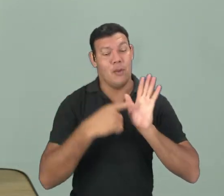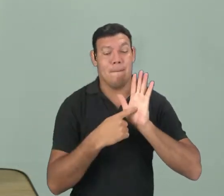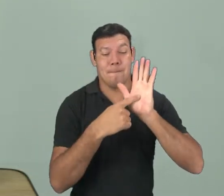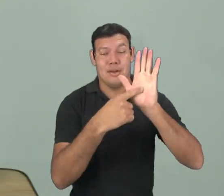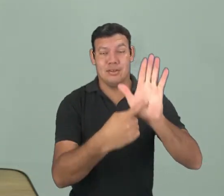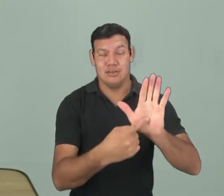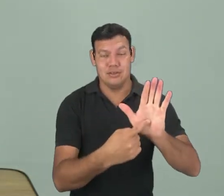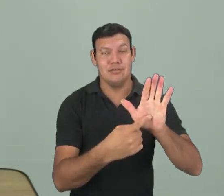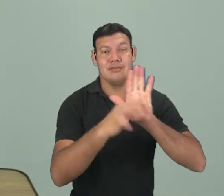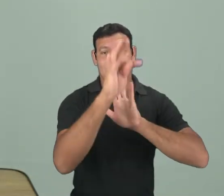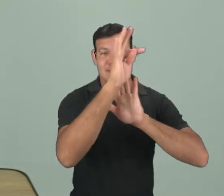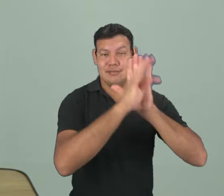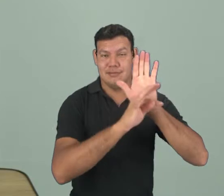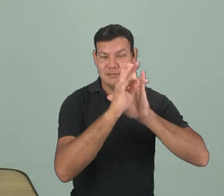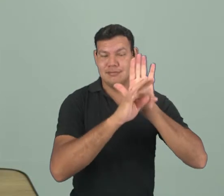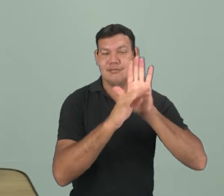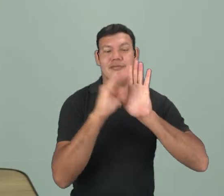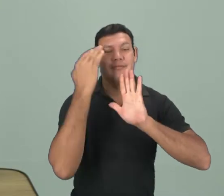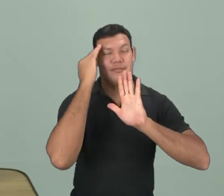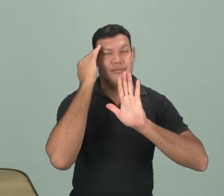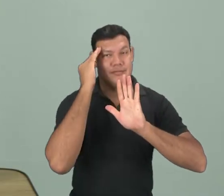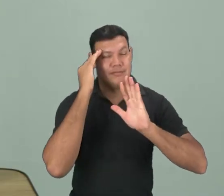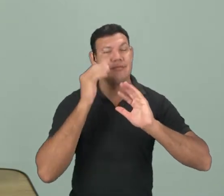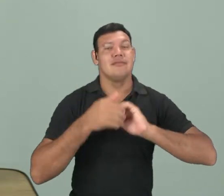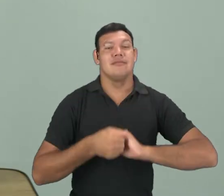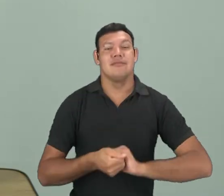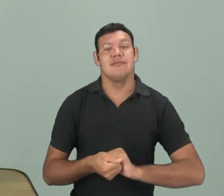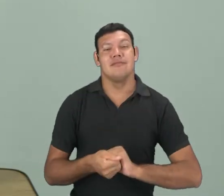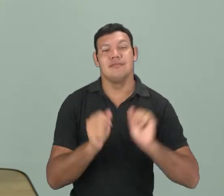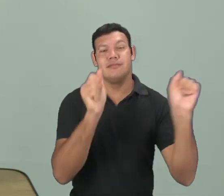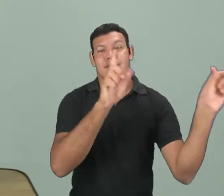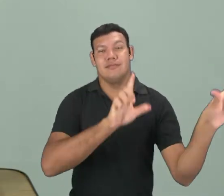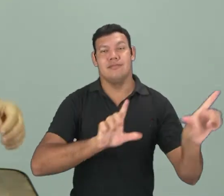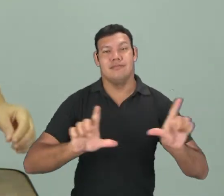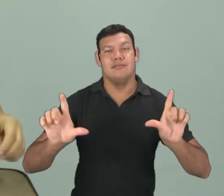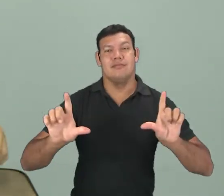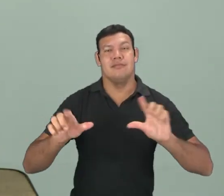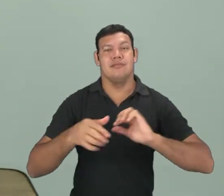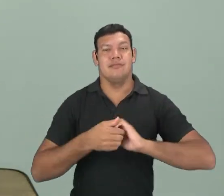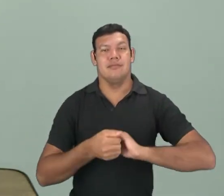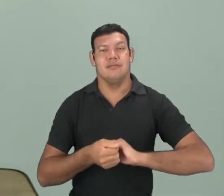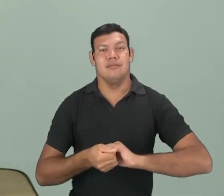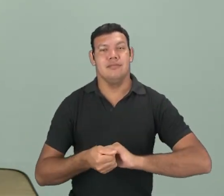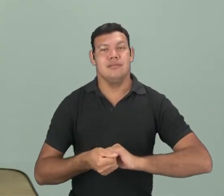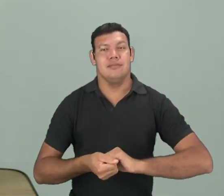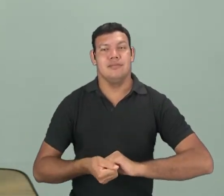um texto, depois vocês voltam aqui comigo. Acompanhem na tela, vamos lá.